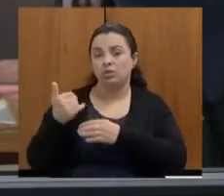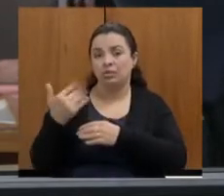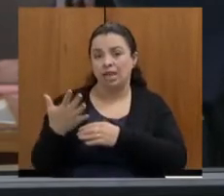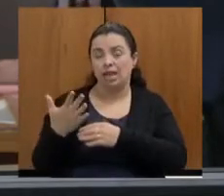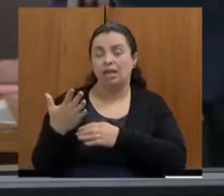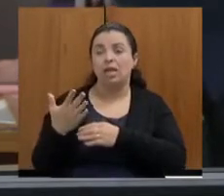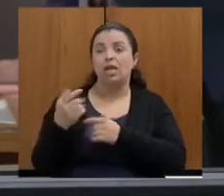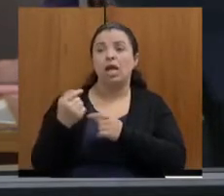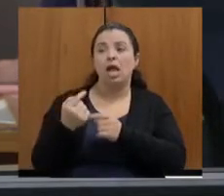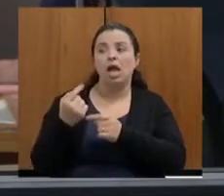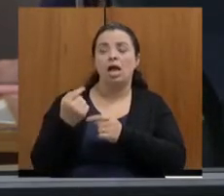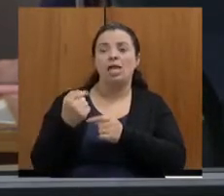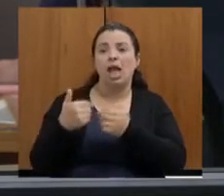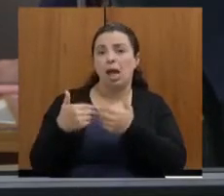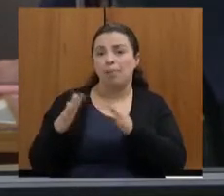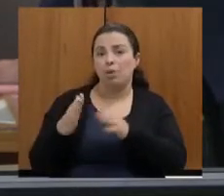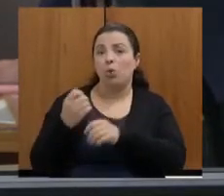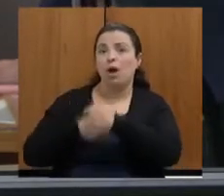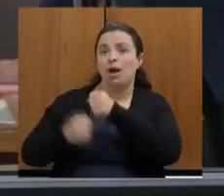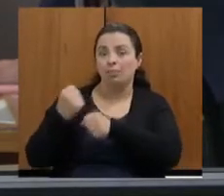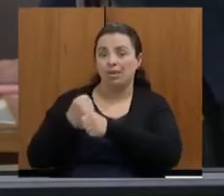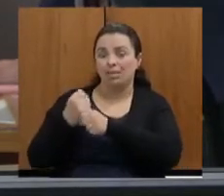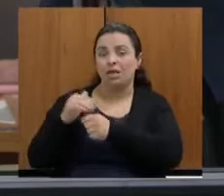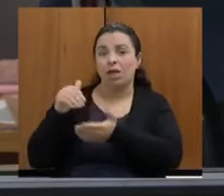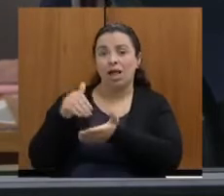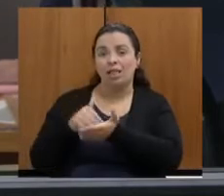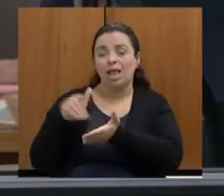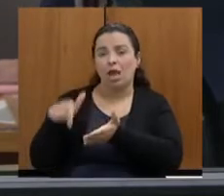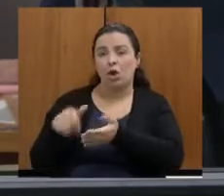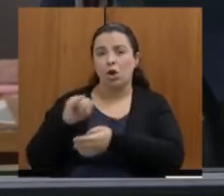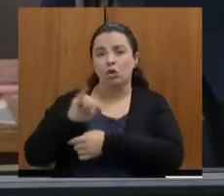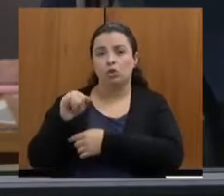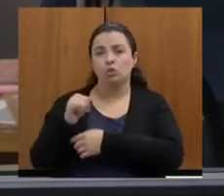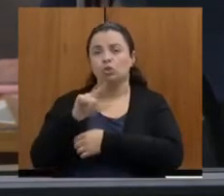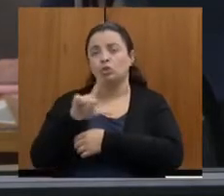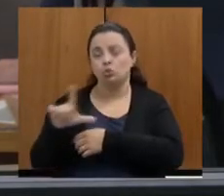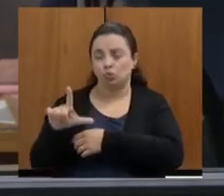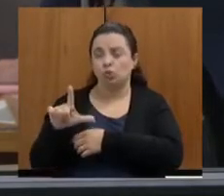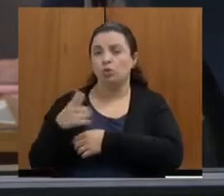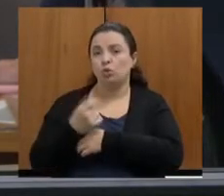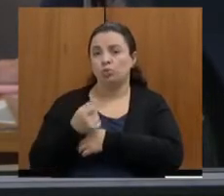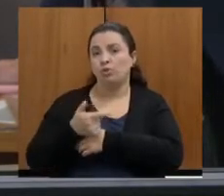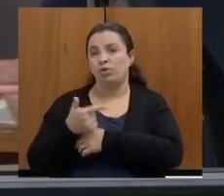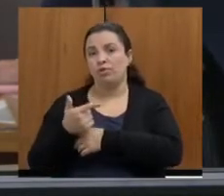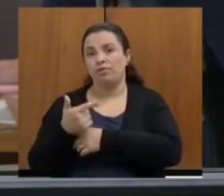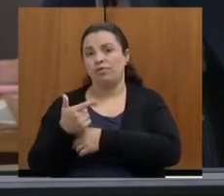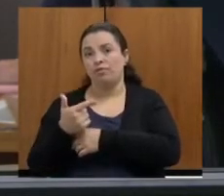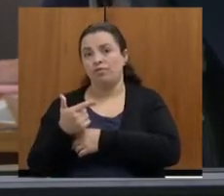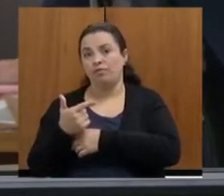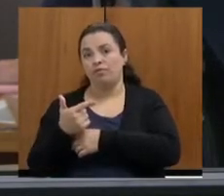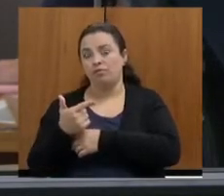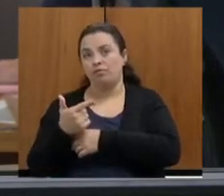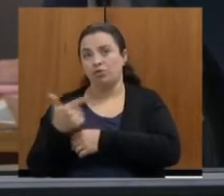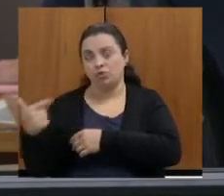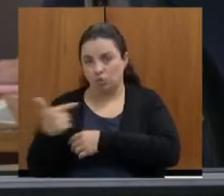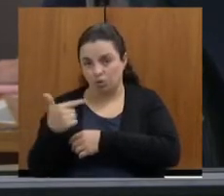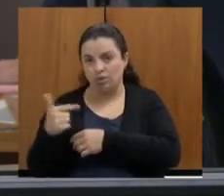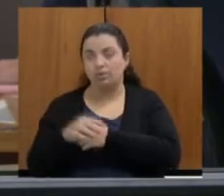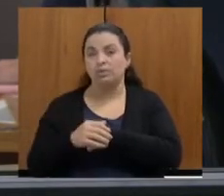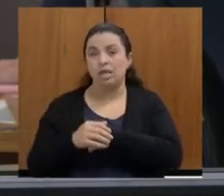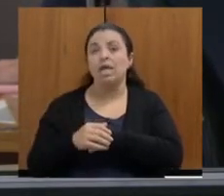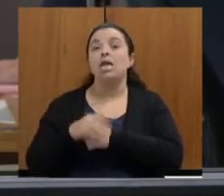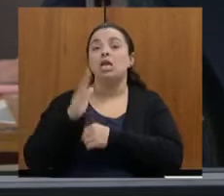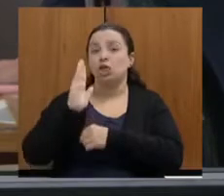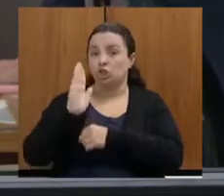primeiro semestre deste ano referente a repactuação do acordo com a Samarco cujo relatório foi encaminhado à